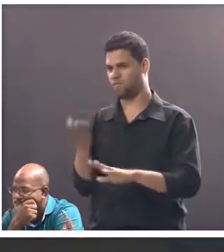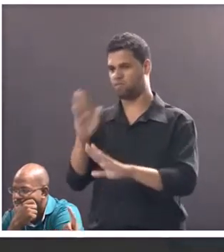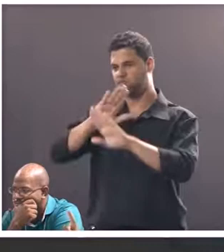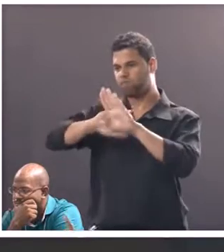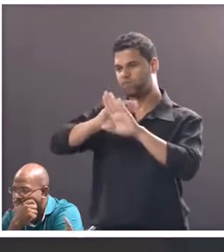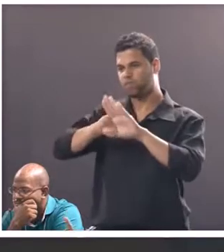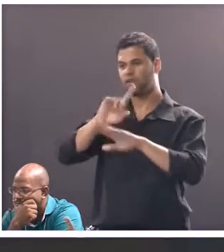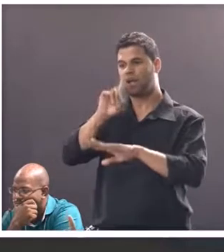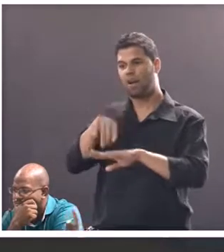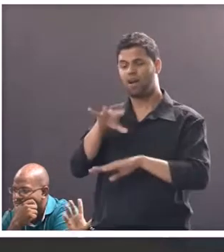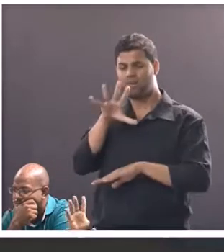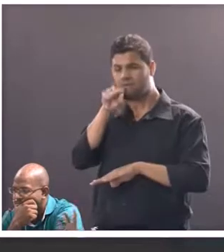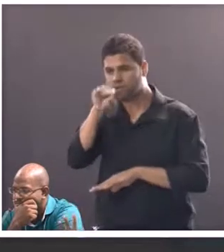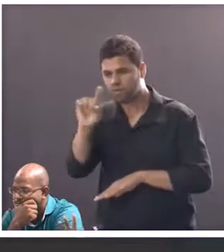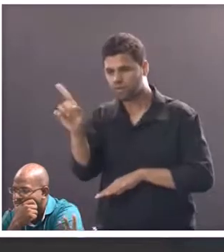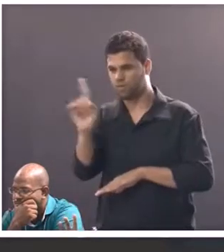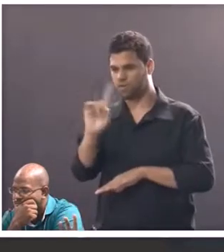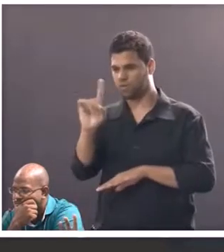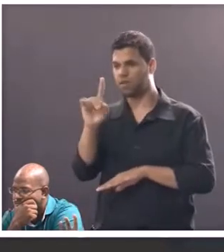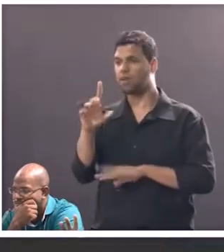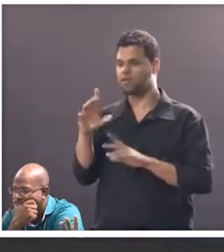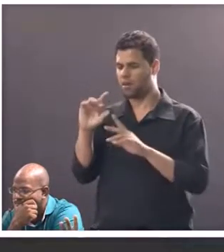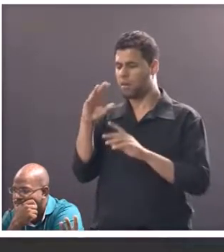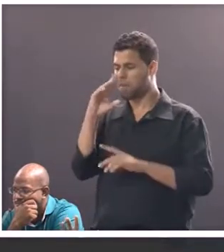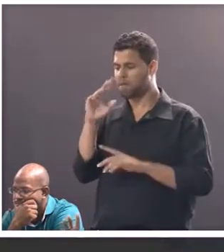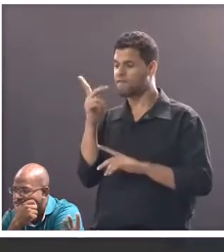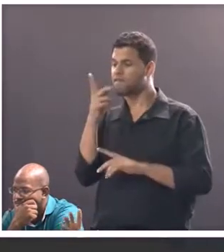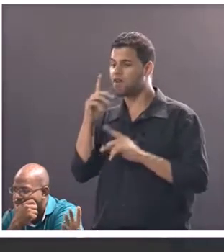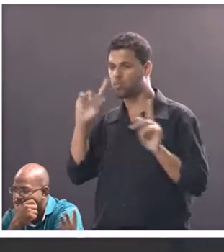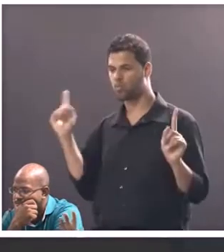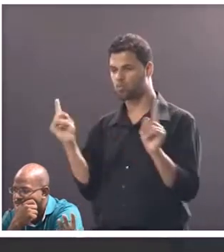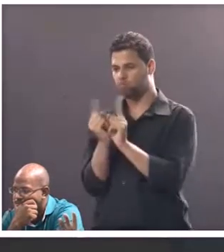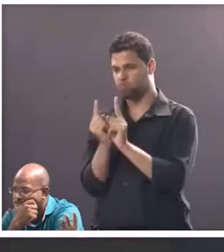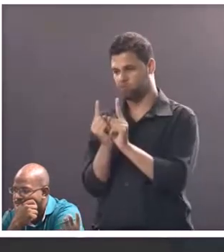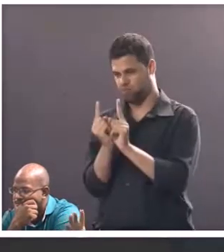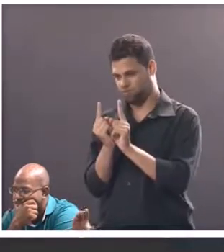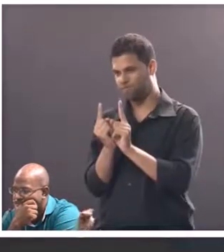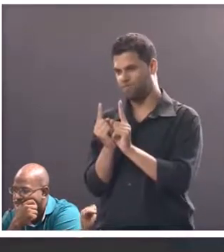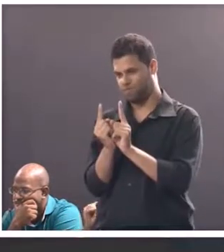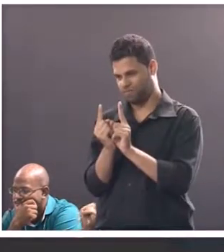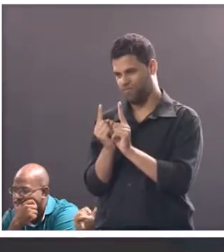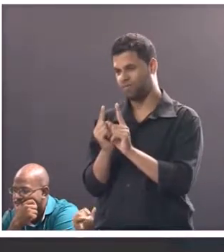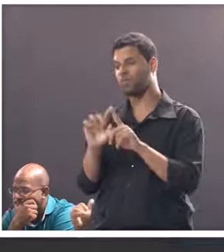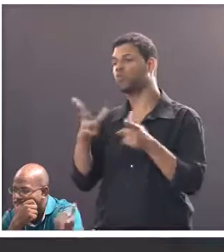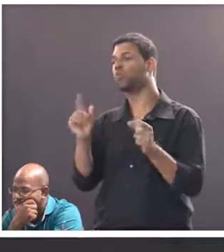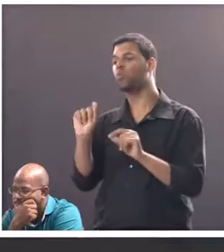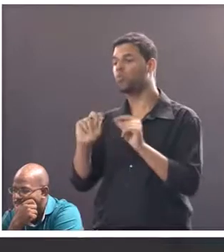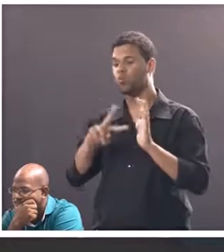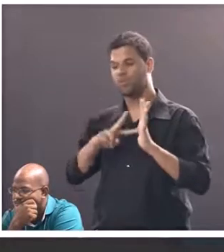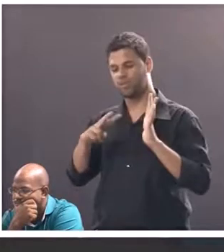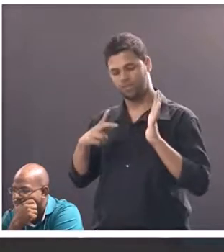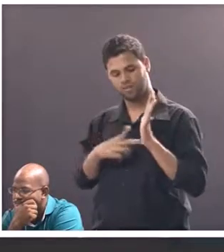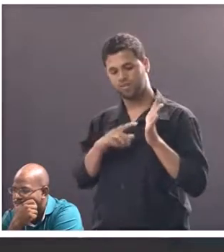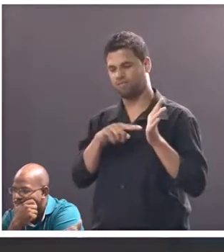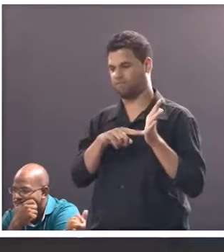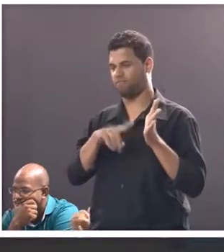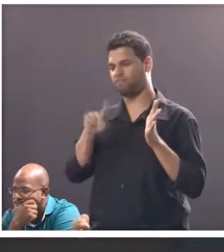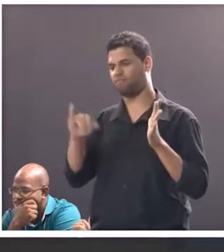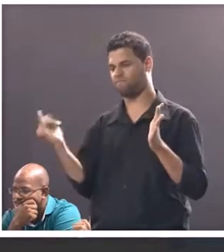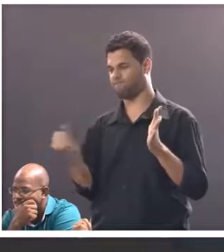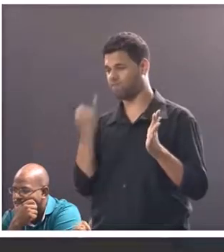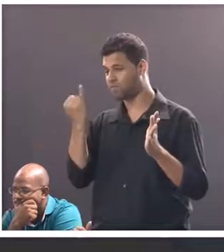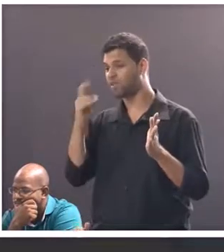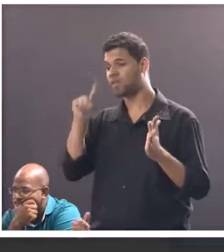Eu quero que ele encurte a fala dele. Então seria, no âmbito do significado,